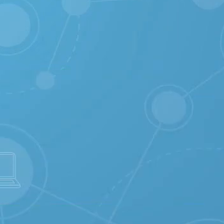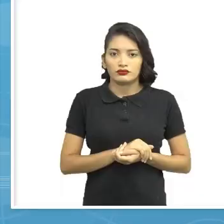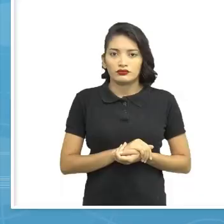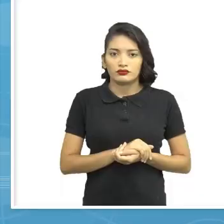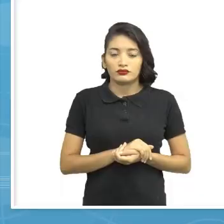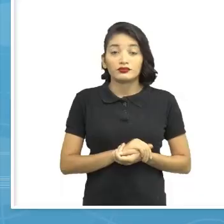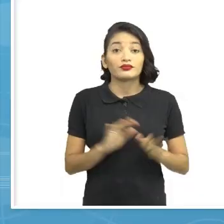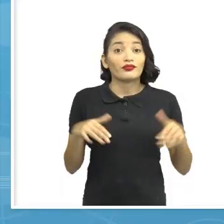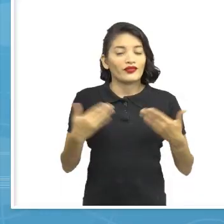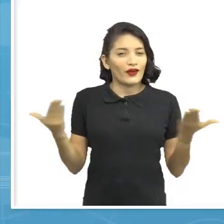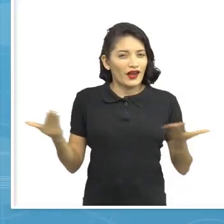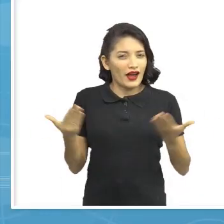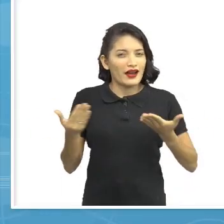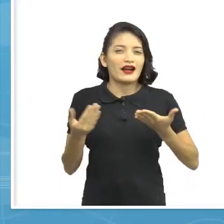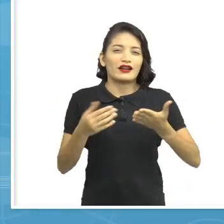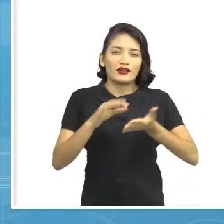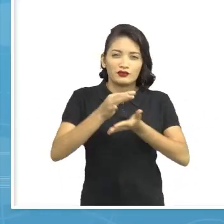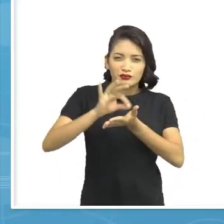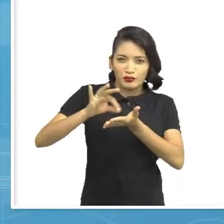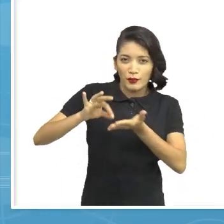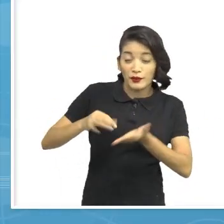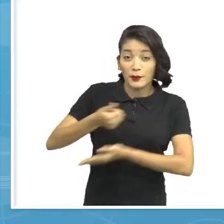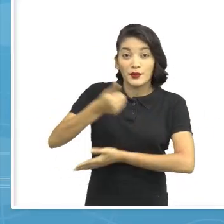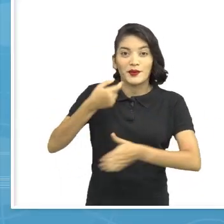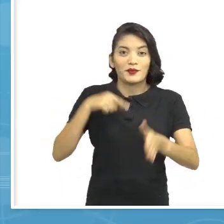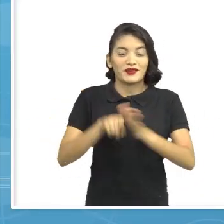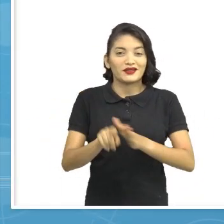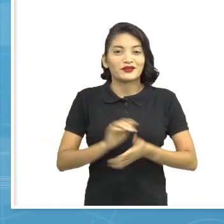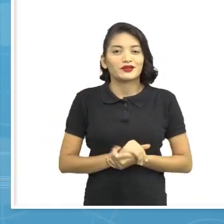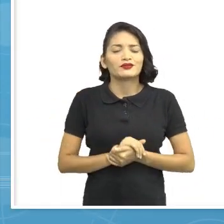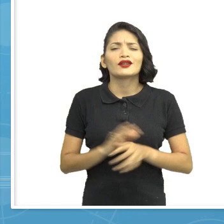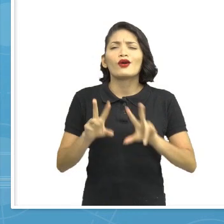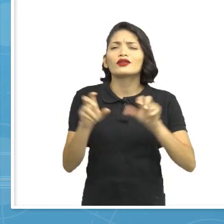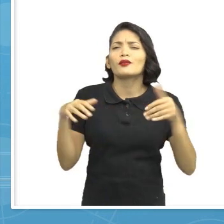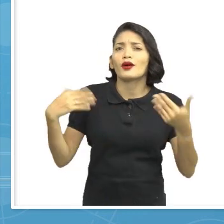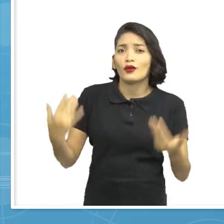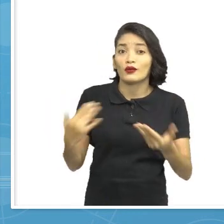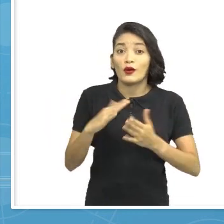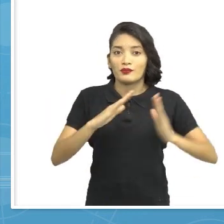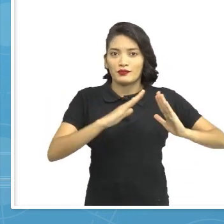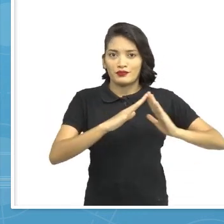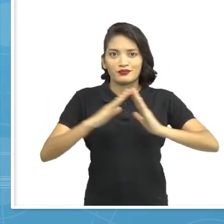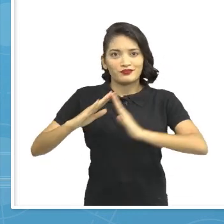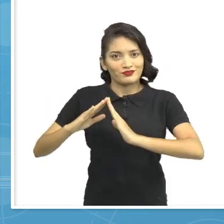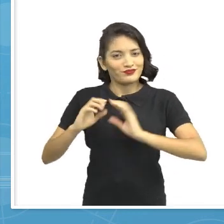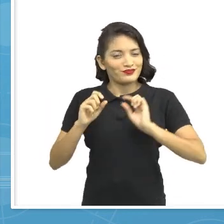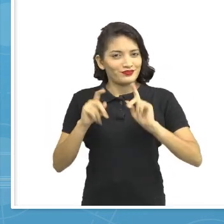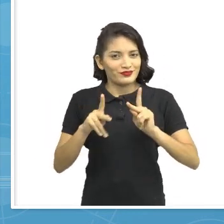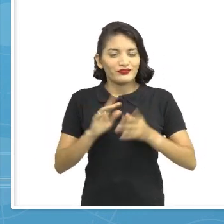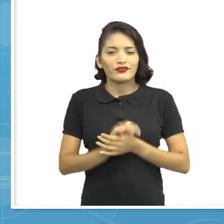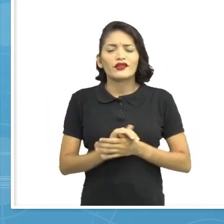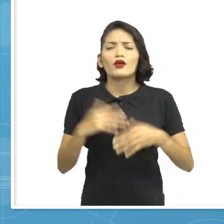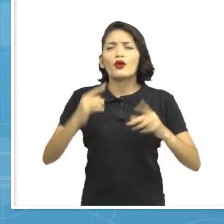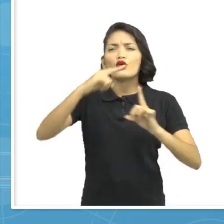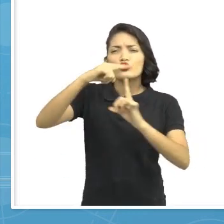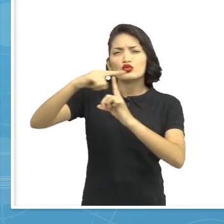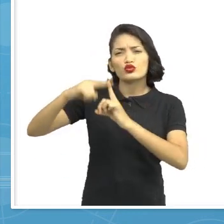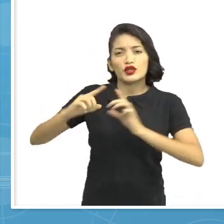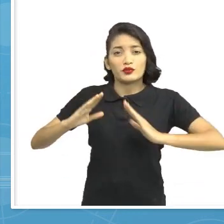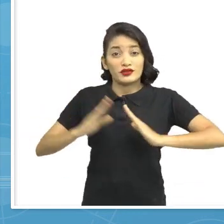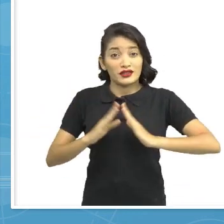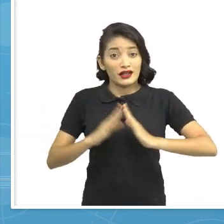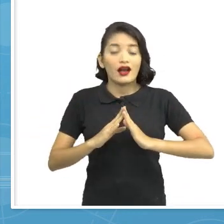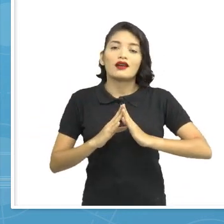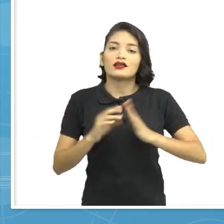Então, agora vamos para a correção da nossa primeira questão. Vamos lá? Então, a gente está falando de habitações, certo? Dos tipos de habitações citadas